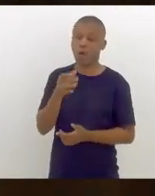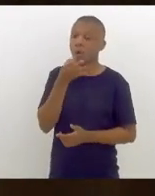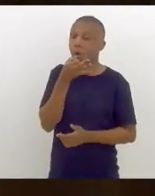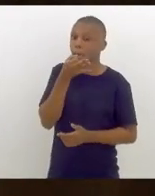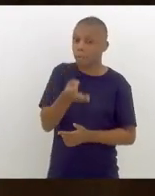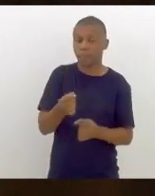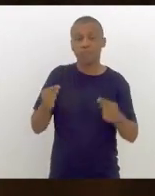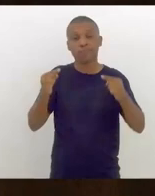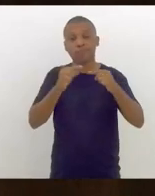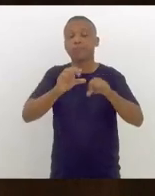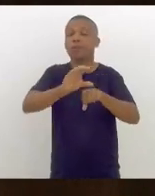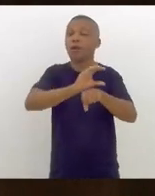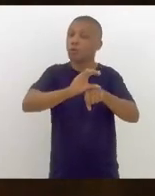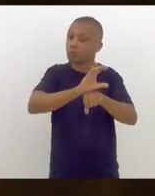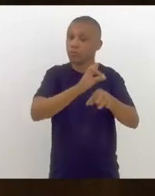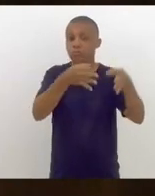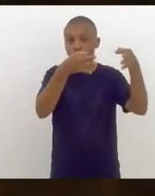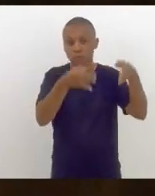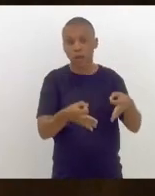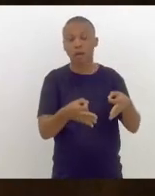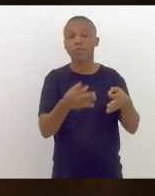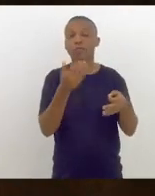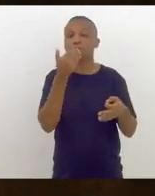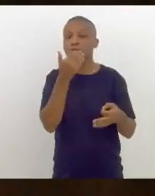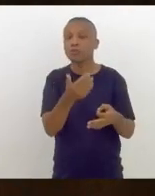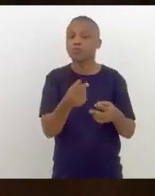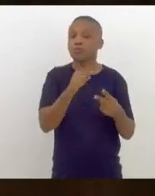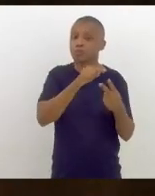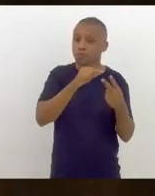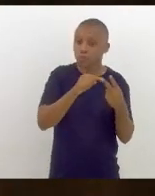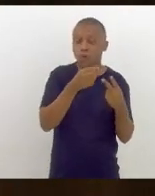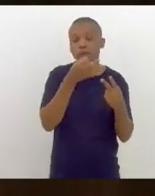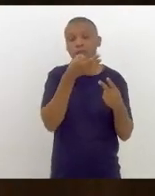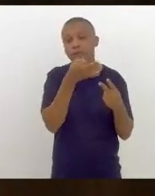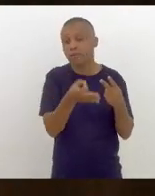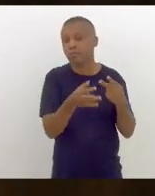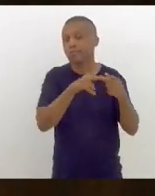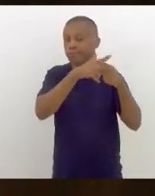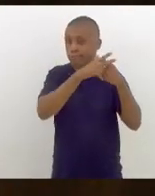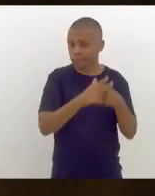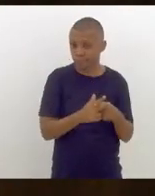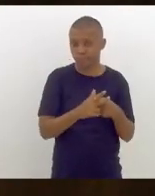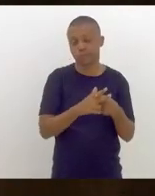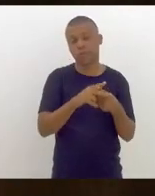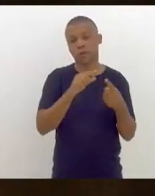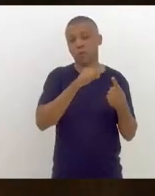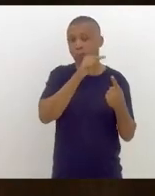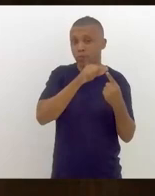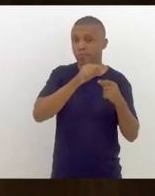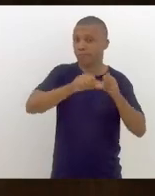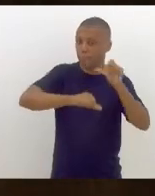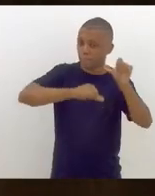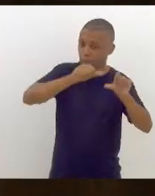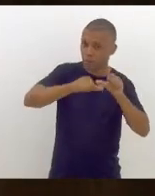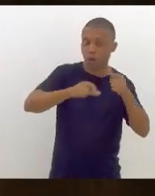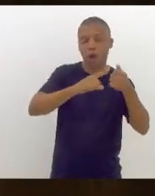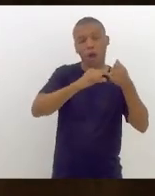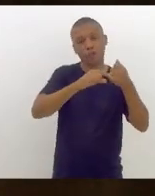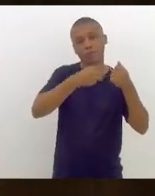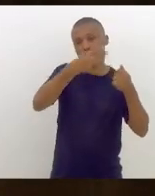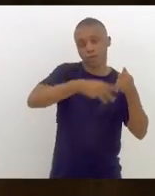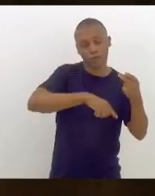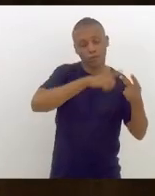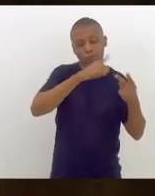parecer então pela constitucionalidade com duas emendas uma modificativa terceiro e uma aditiva incluindo